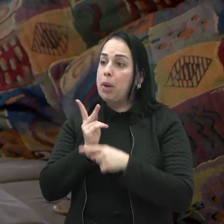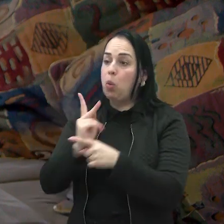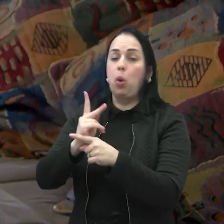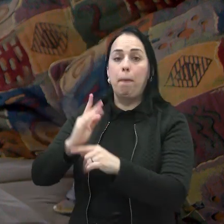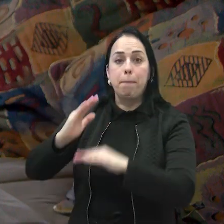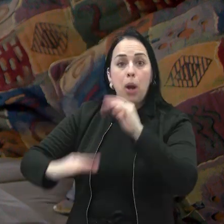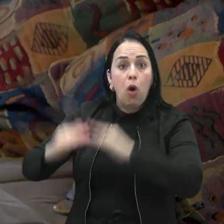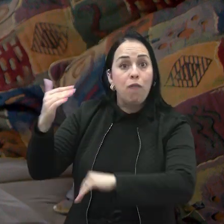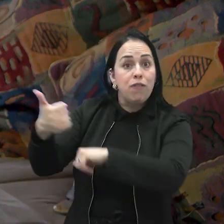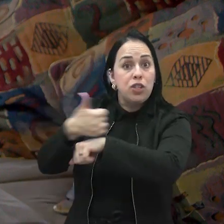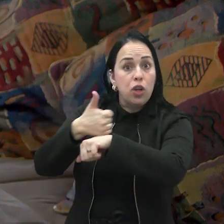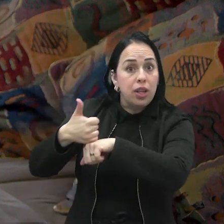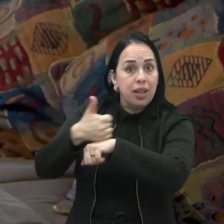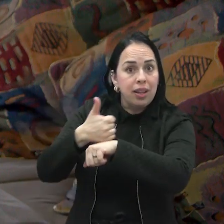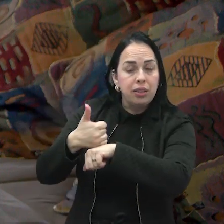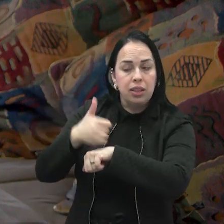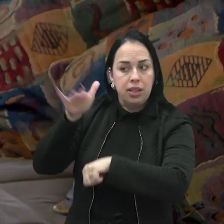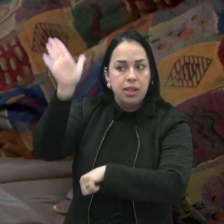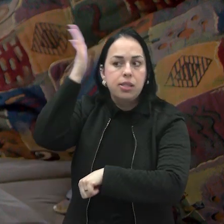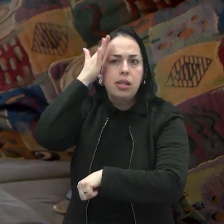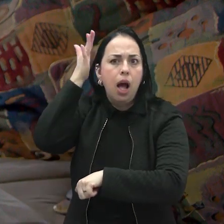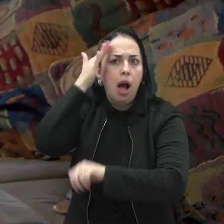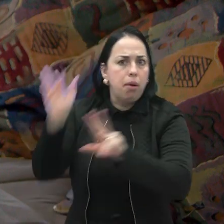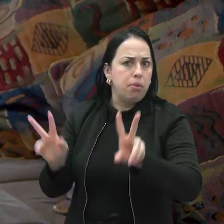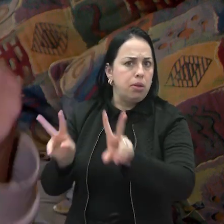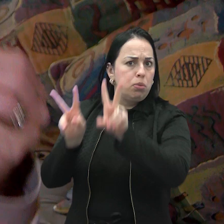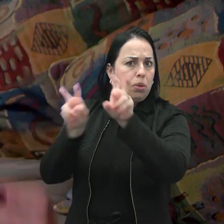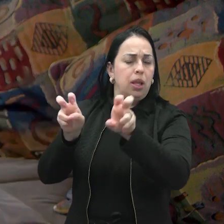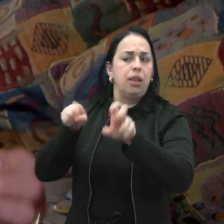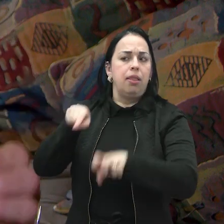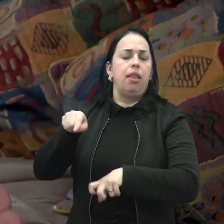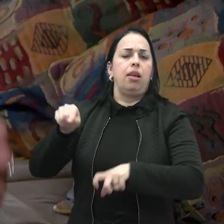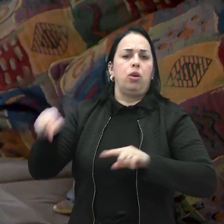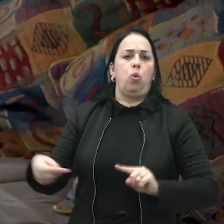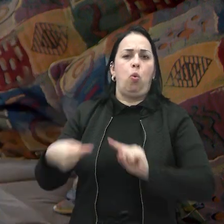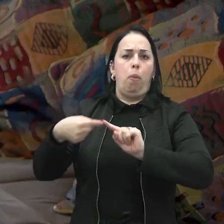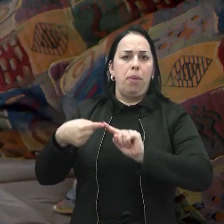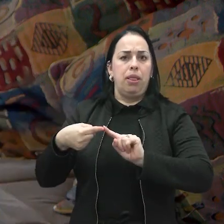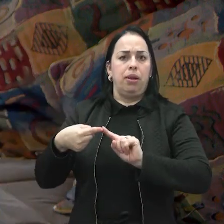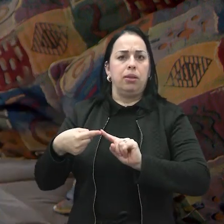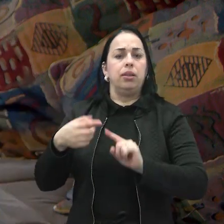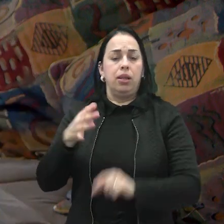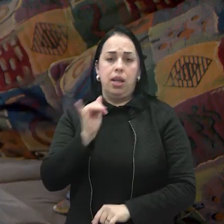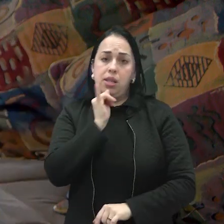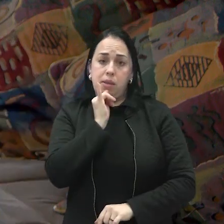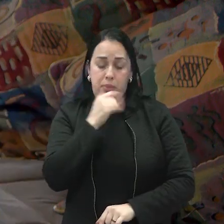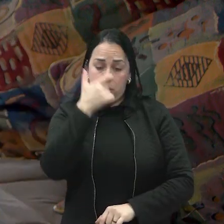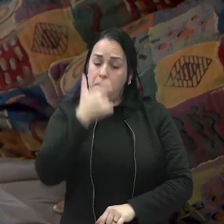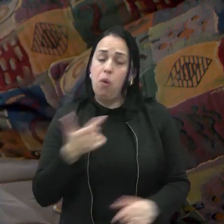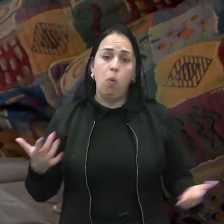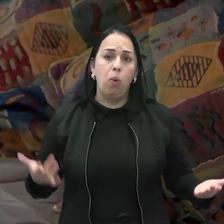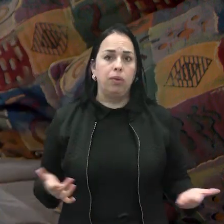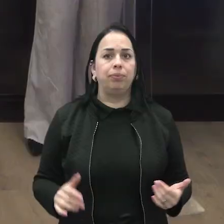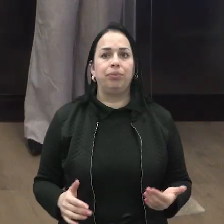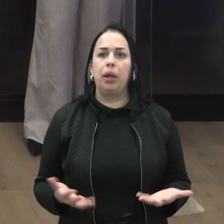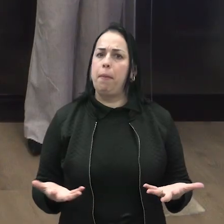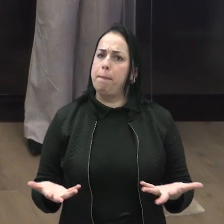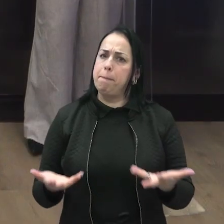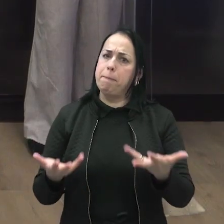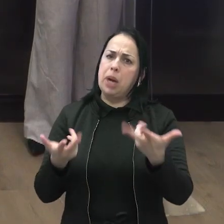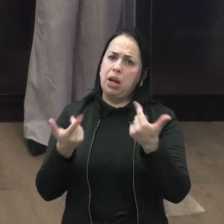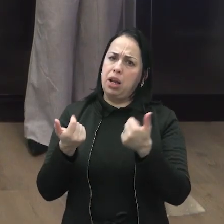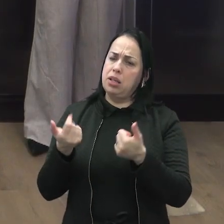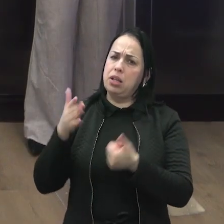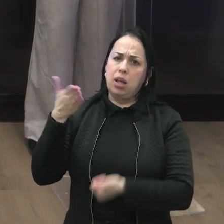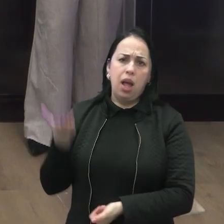que que têm propriedade naquela doença em particular, como foi o meu caso. Que